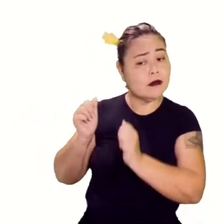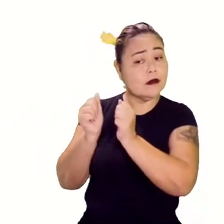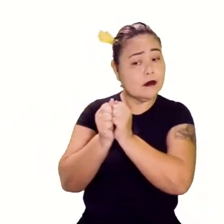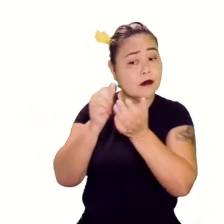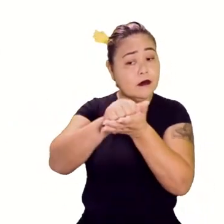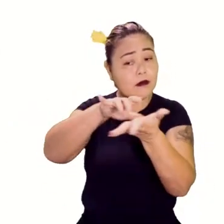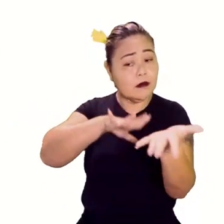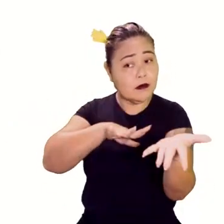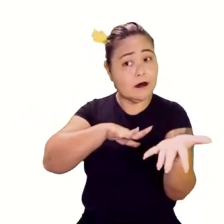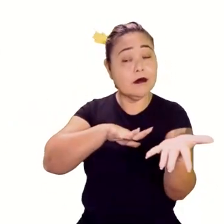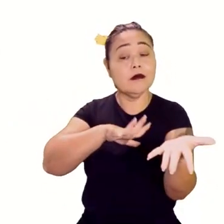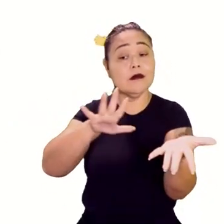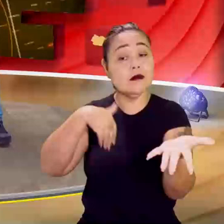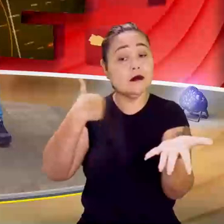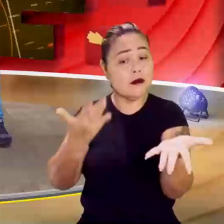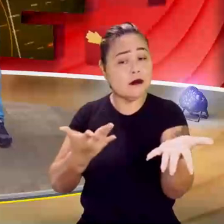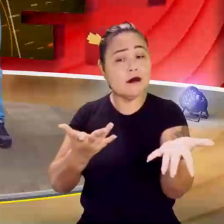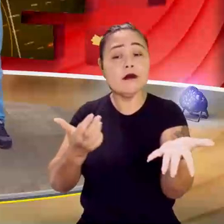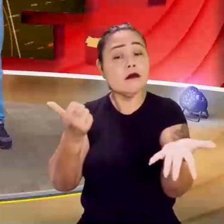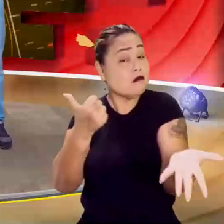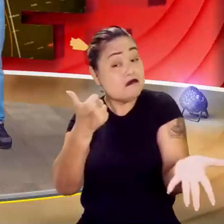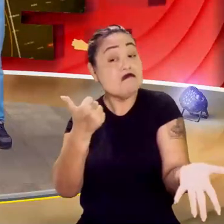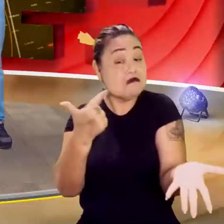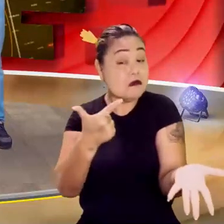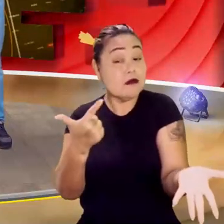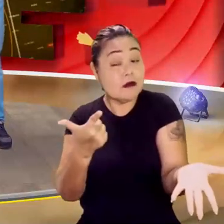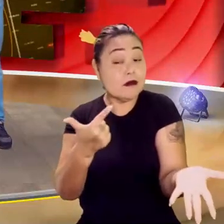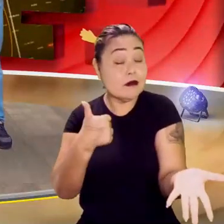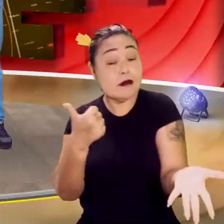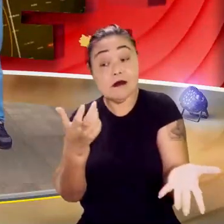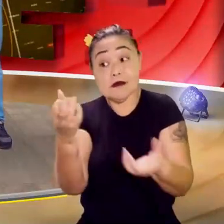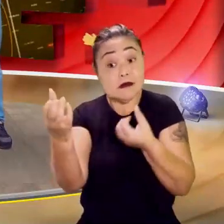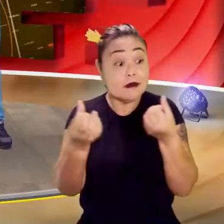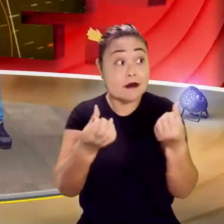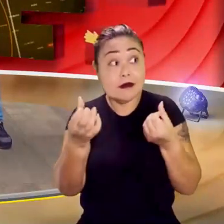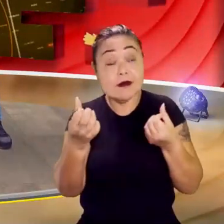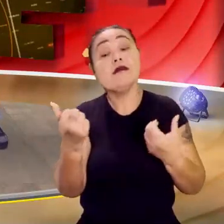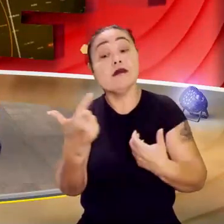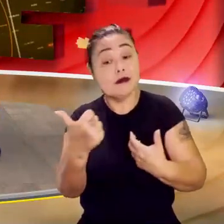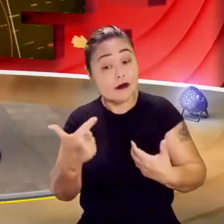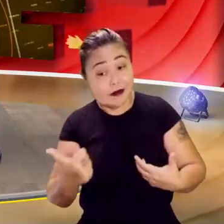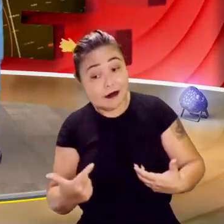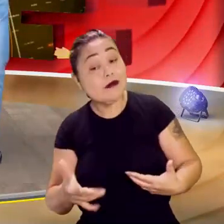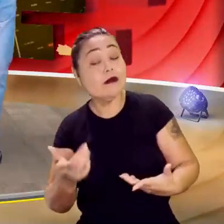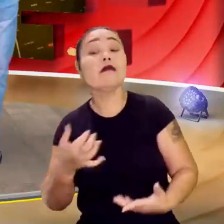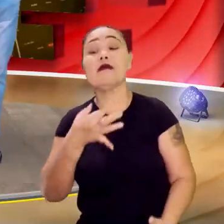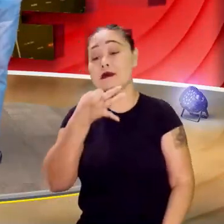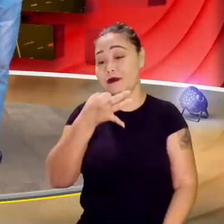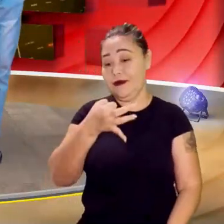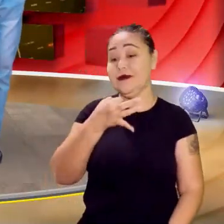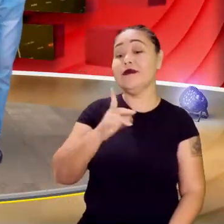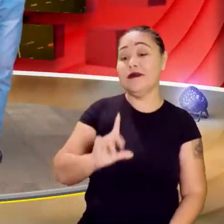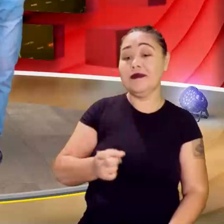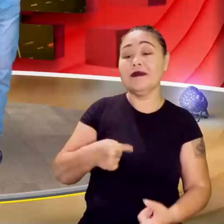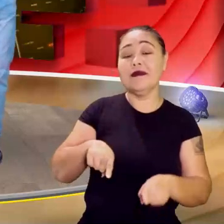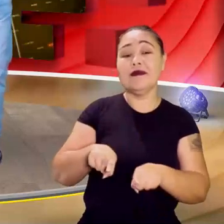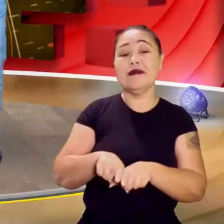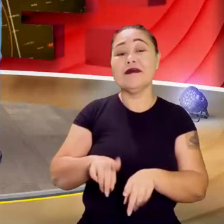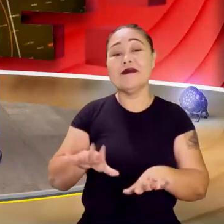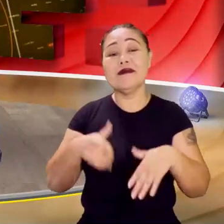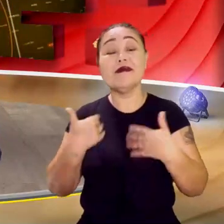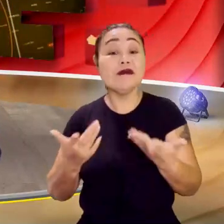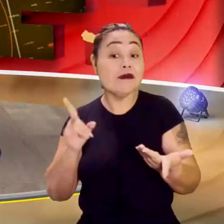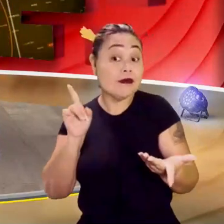com as atividades de sala, né? Ah, eu acho que é 12, né? Tá 6, 6, 6? 12. É, também acho. Uhum. Pois